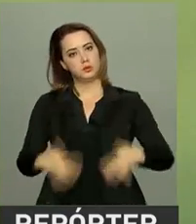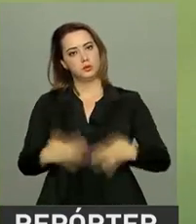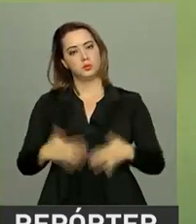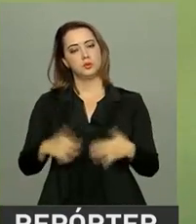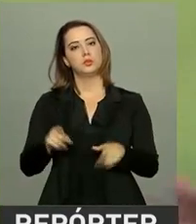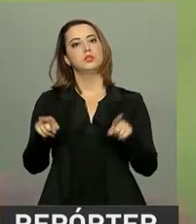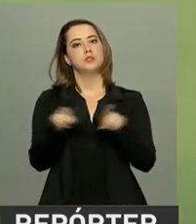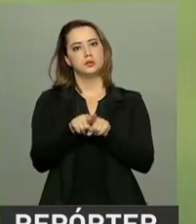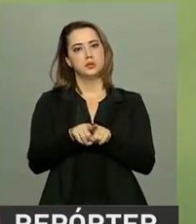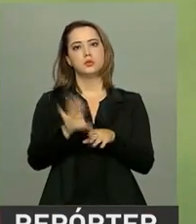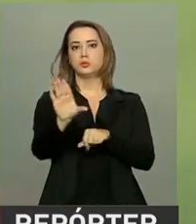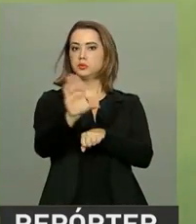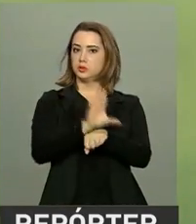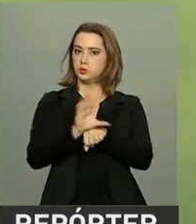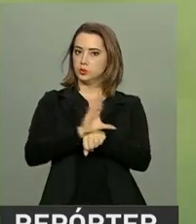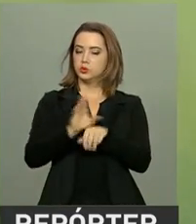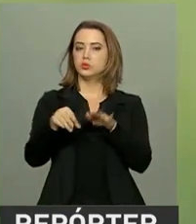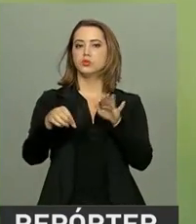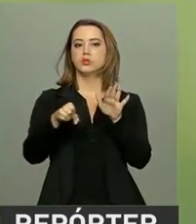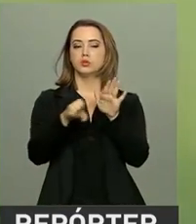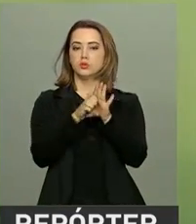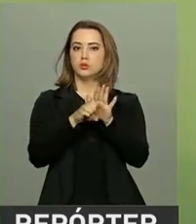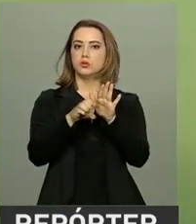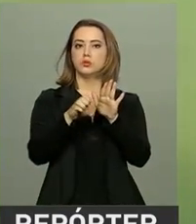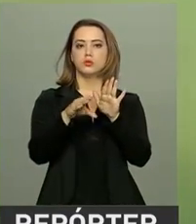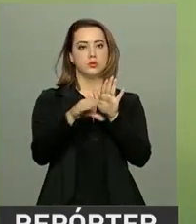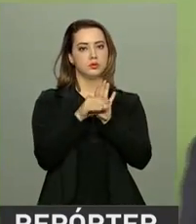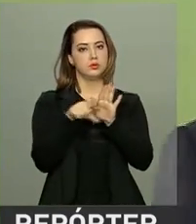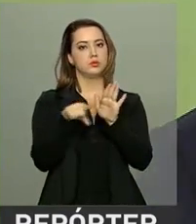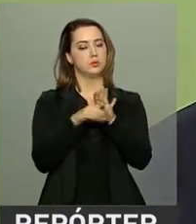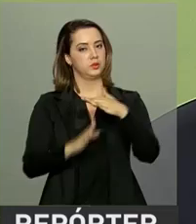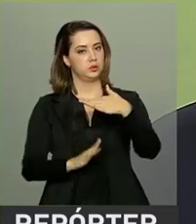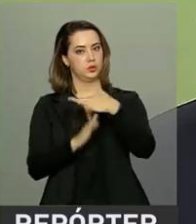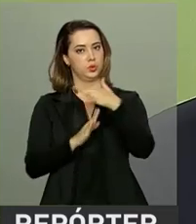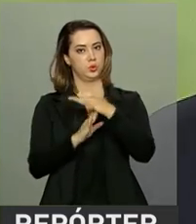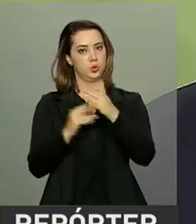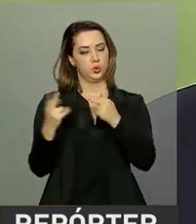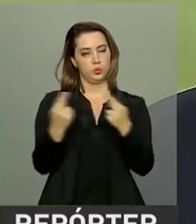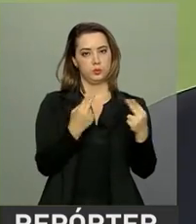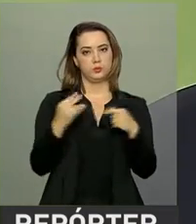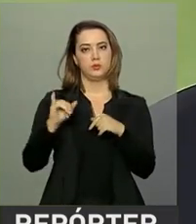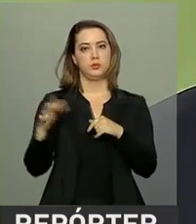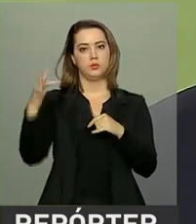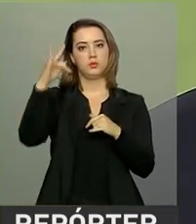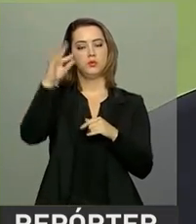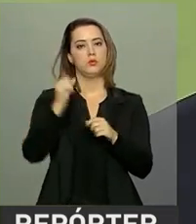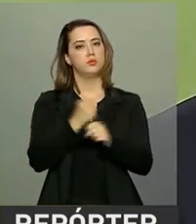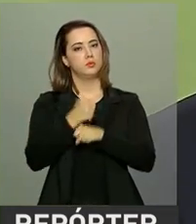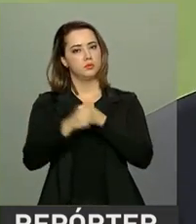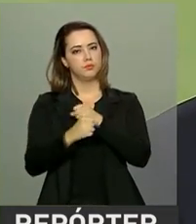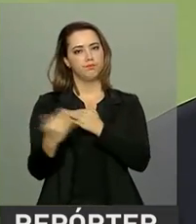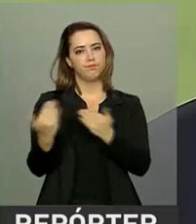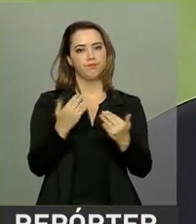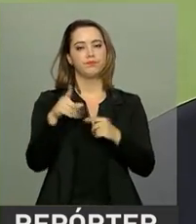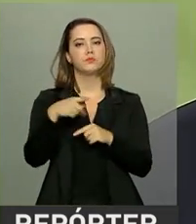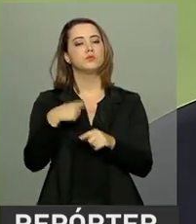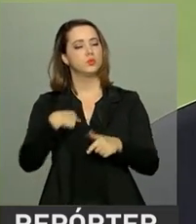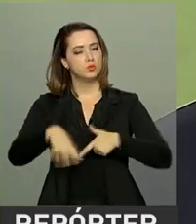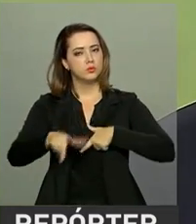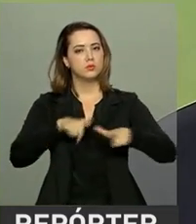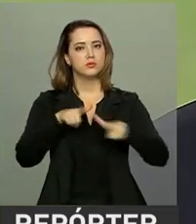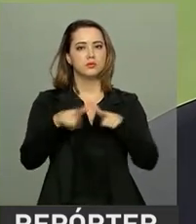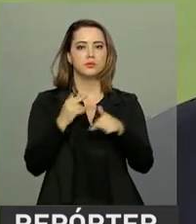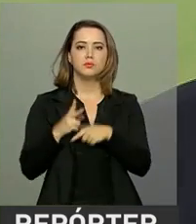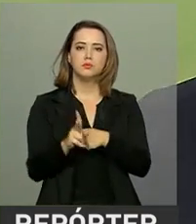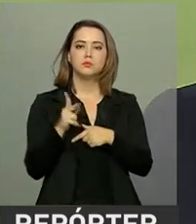constitucional que limita os gastos públicos apenas a inflação eh de cada ano enfim estamos trabalhando de uma maneira que